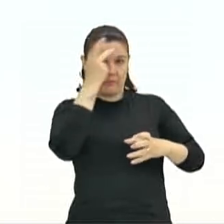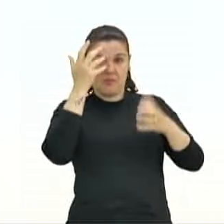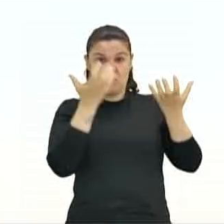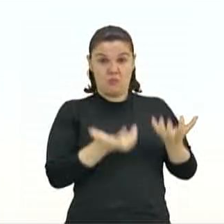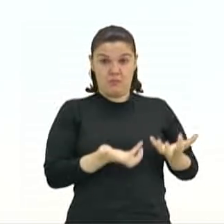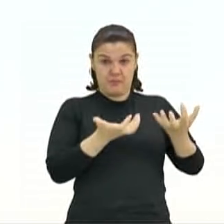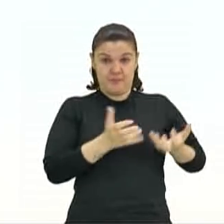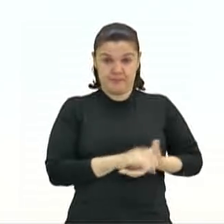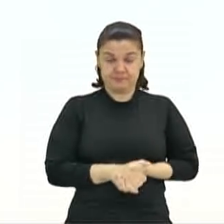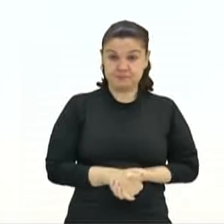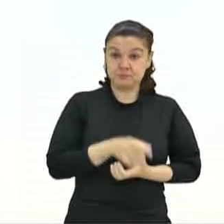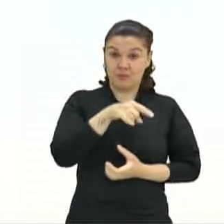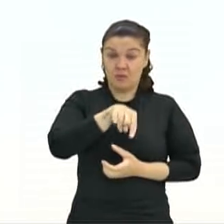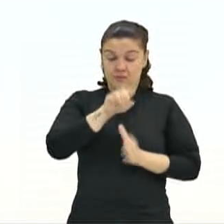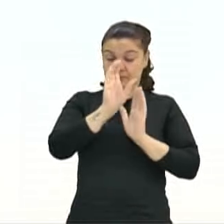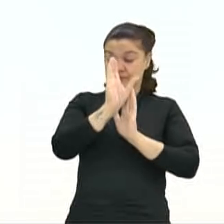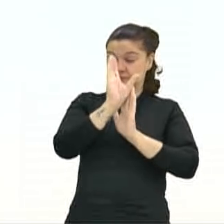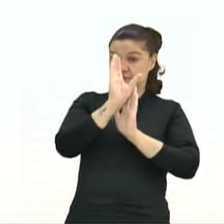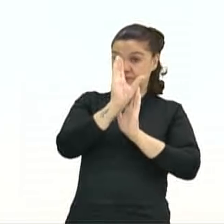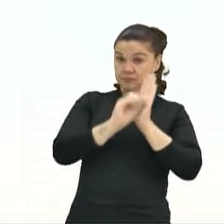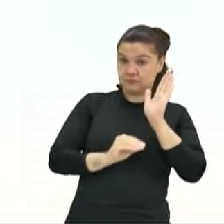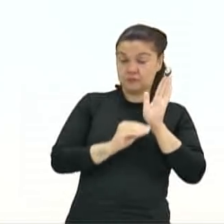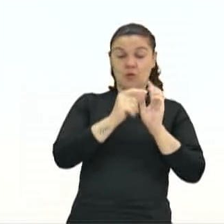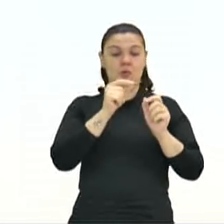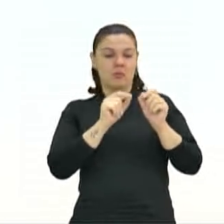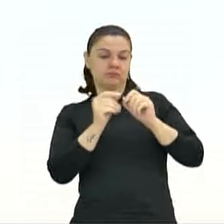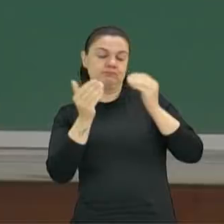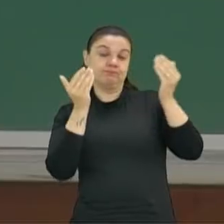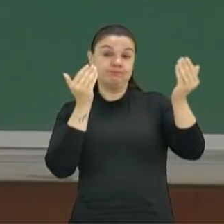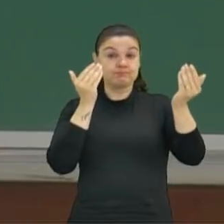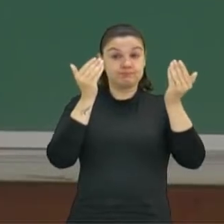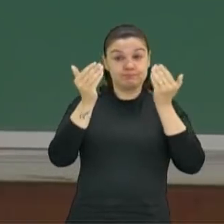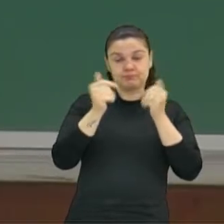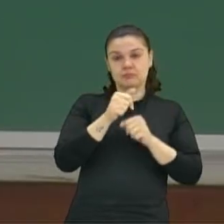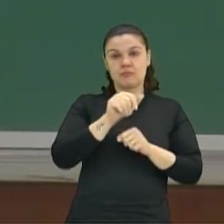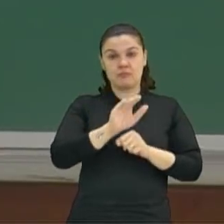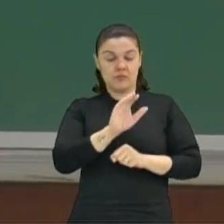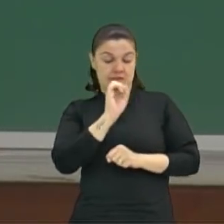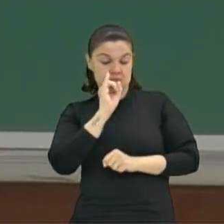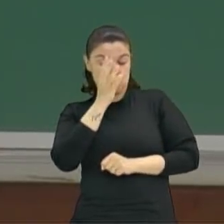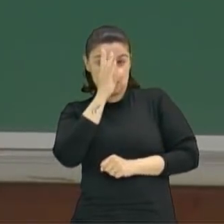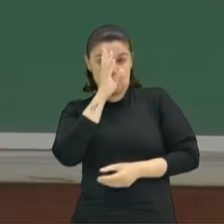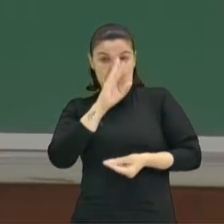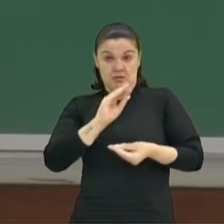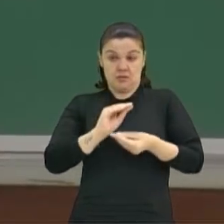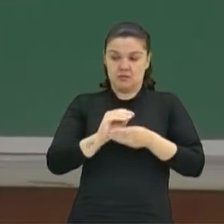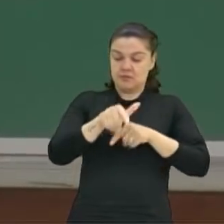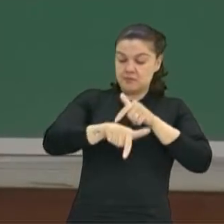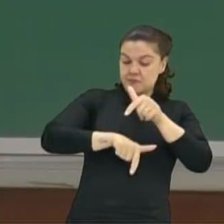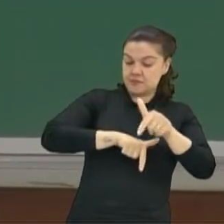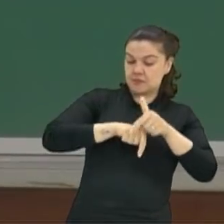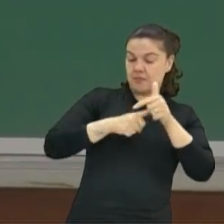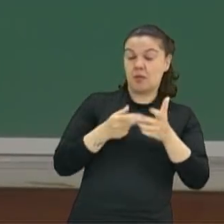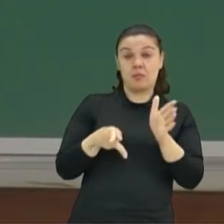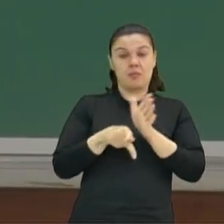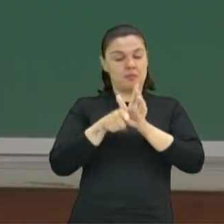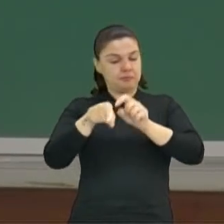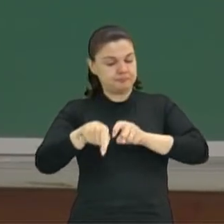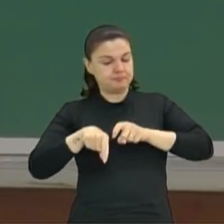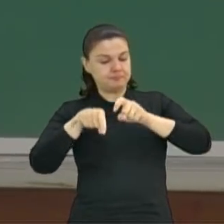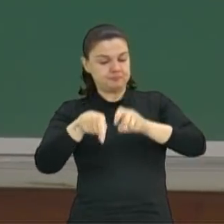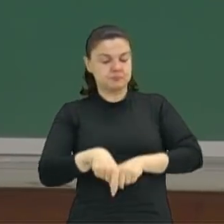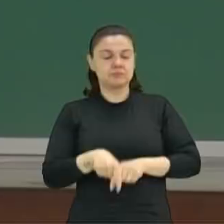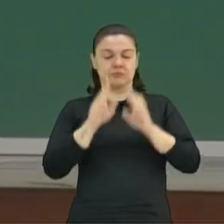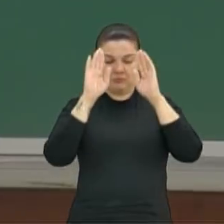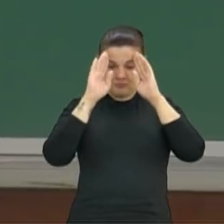populacionais. Esse conceito ele pode ser relativizado quando compreendemos que as atividades tipicamente rurais